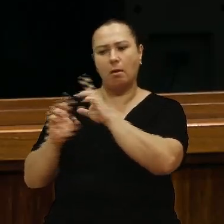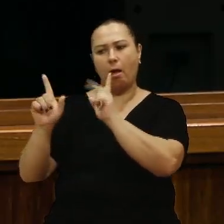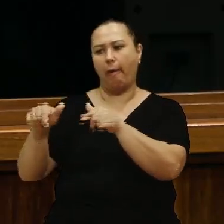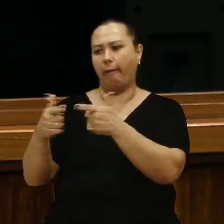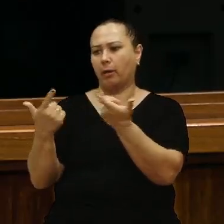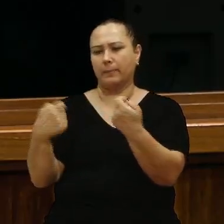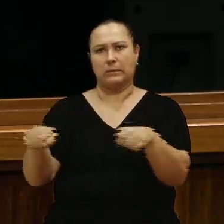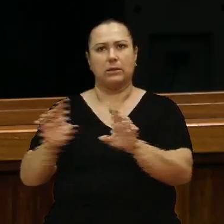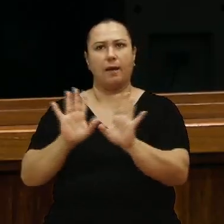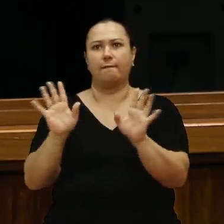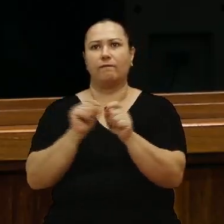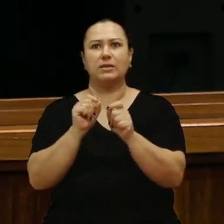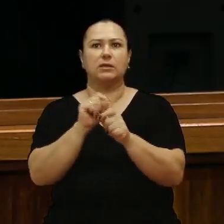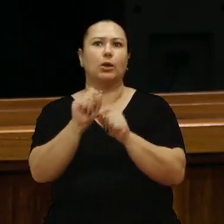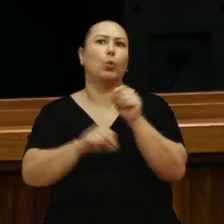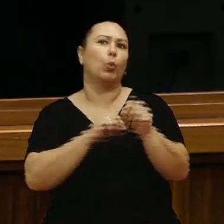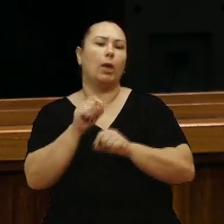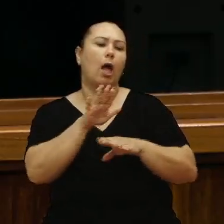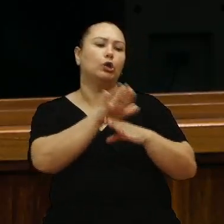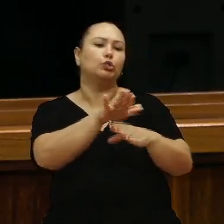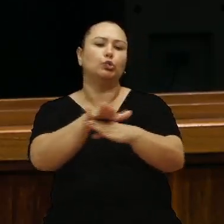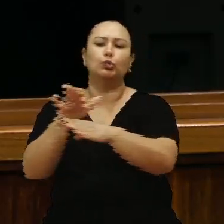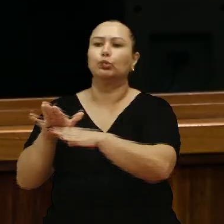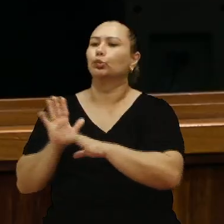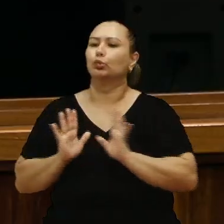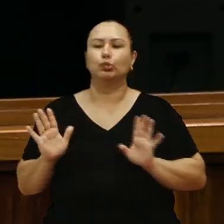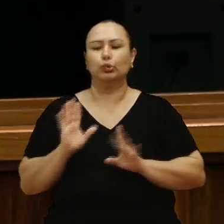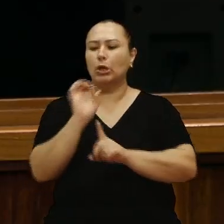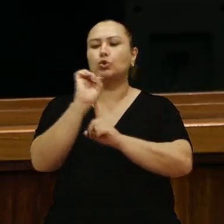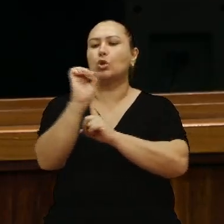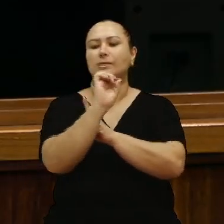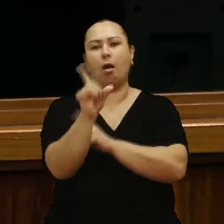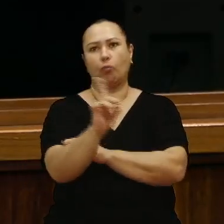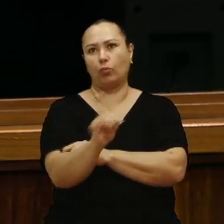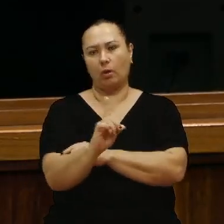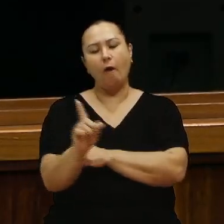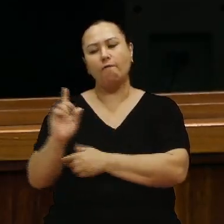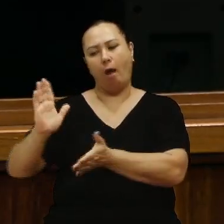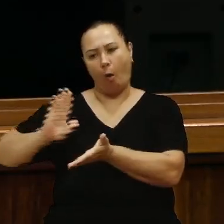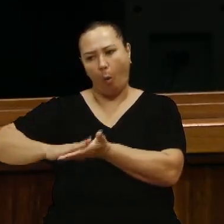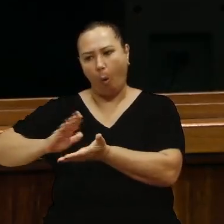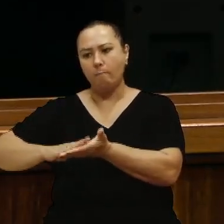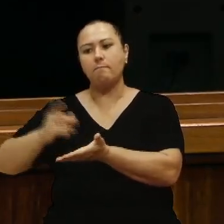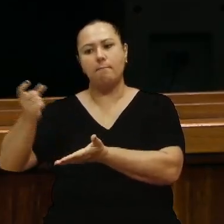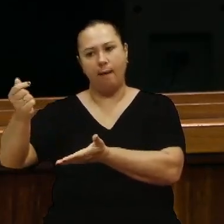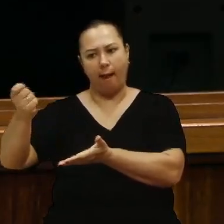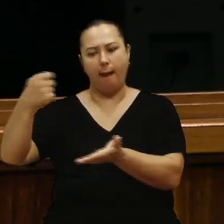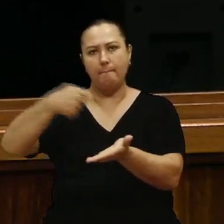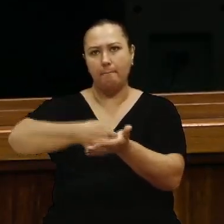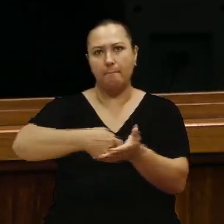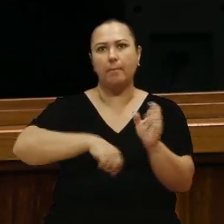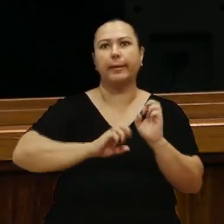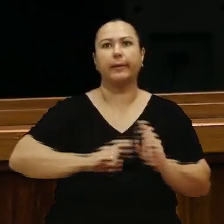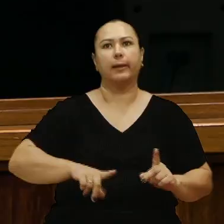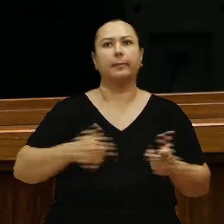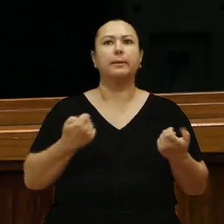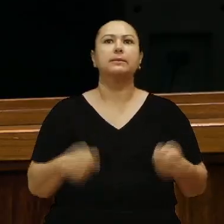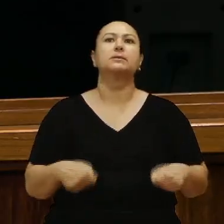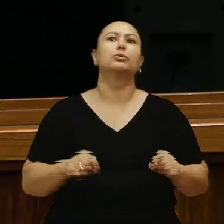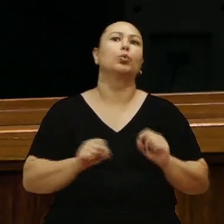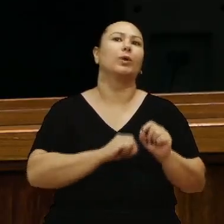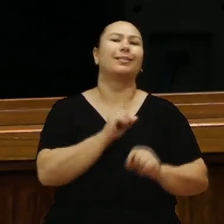tem que fazer filantropia, ela vai cobrar de quem for. Então, vamos primeiro limpar o campo, não